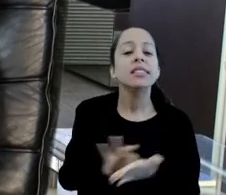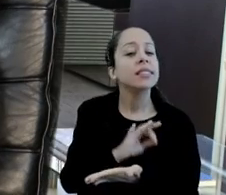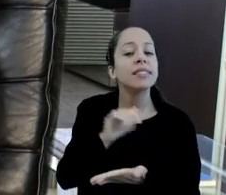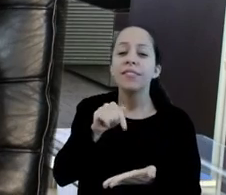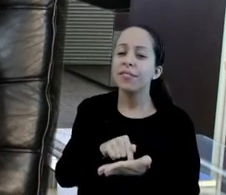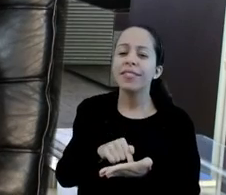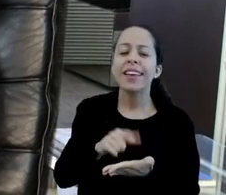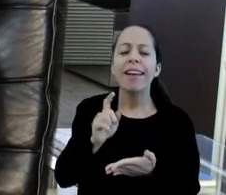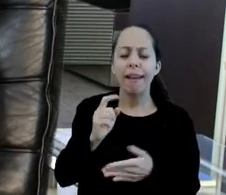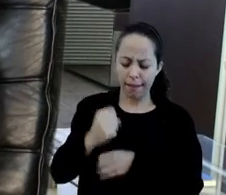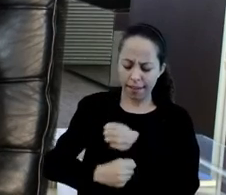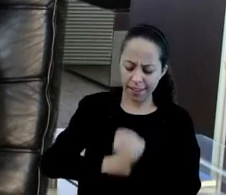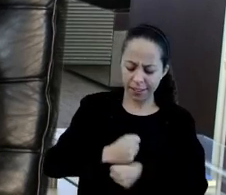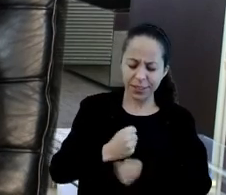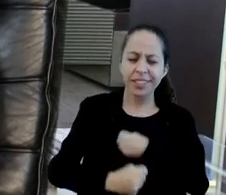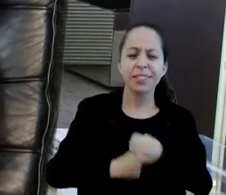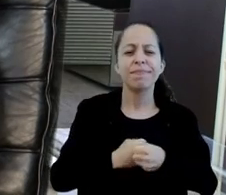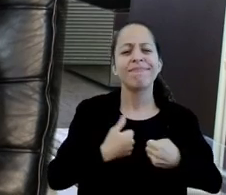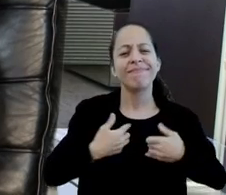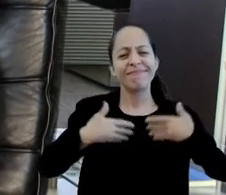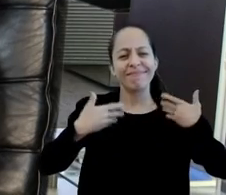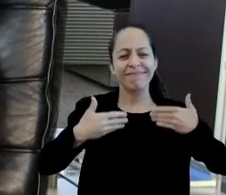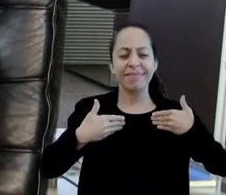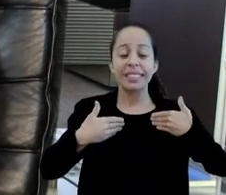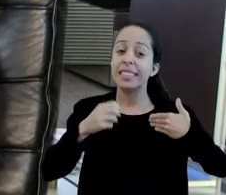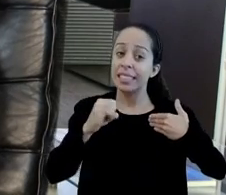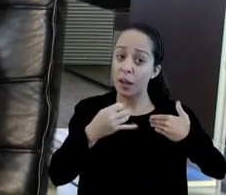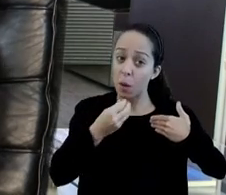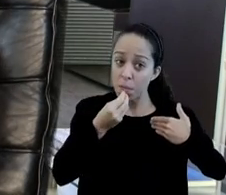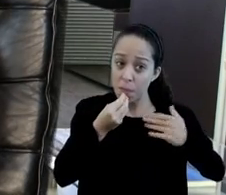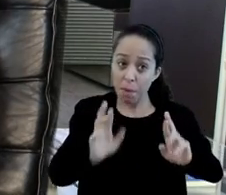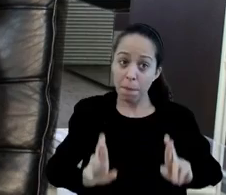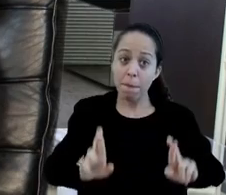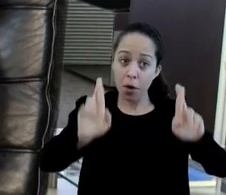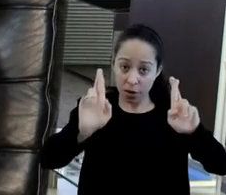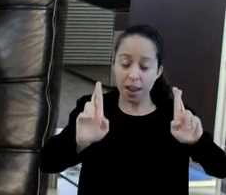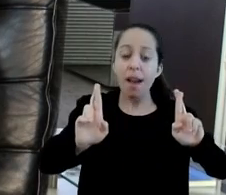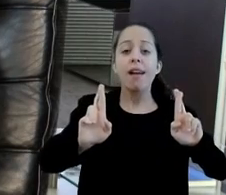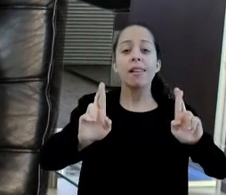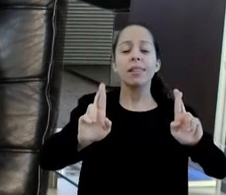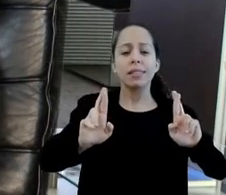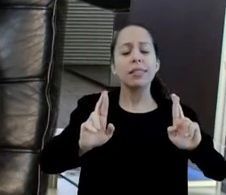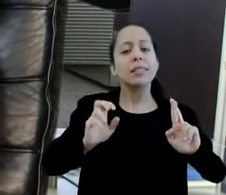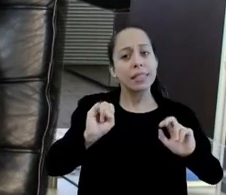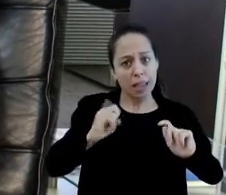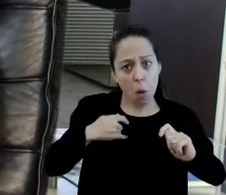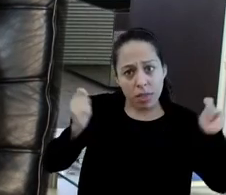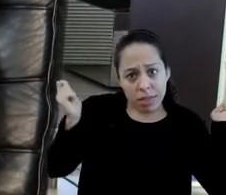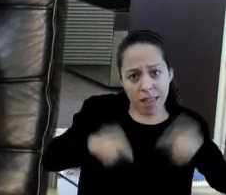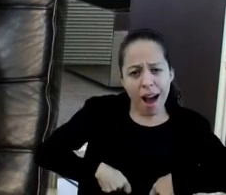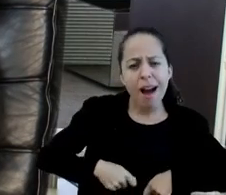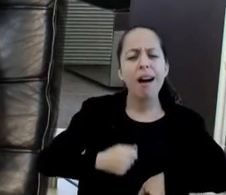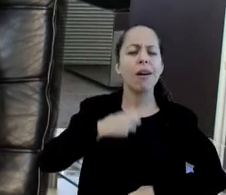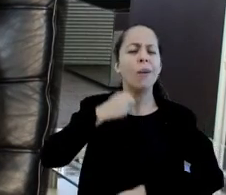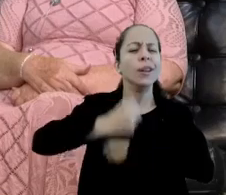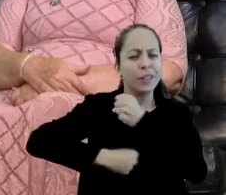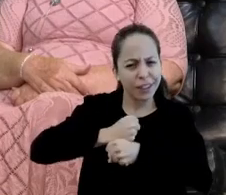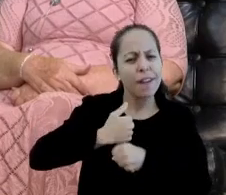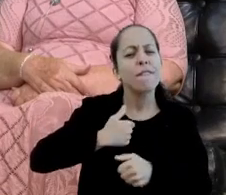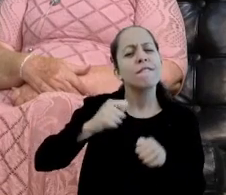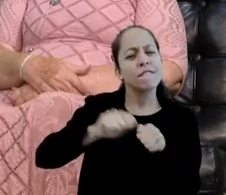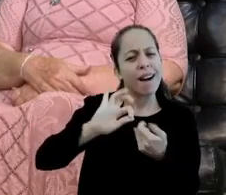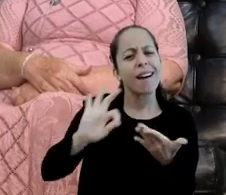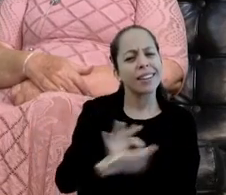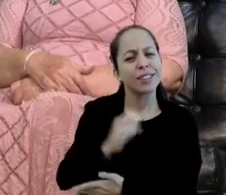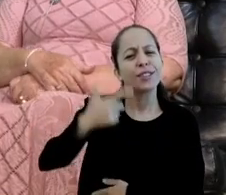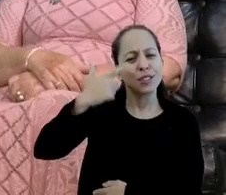vem estaria de novo lá concorrendo. Mas eu vou dar a vez para outros e outros autores, tá? Olha, esse